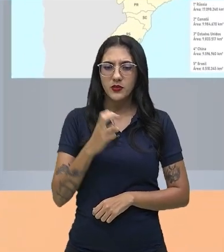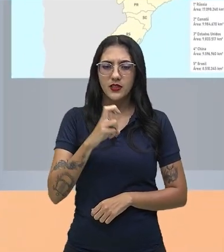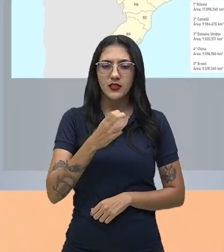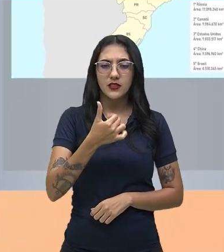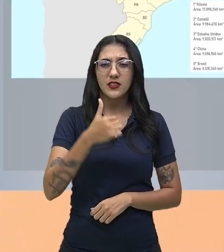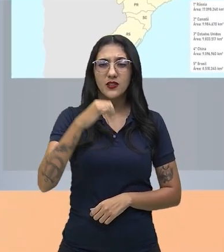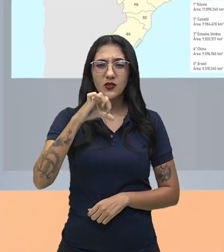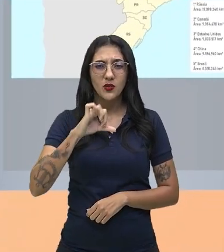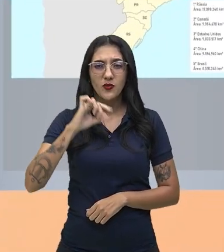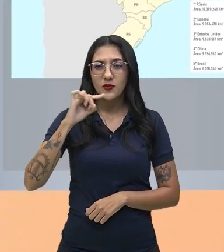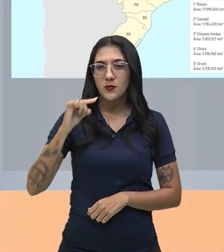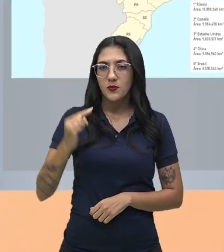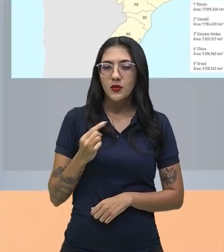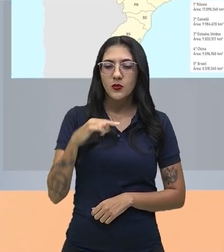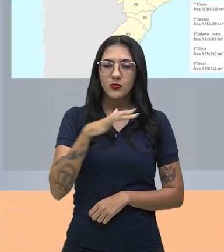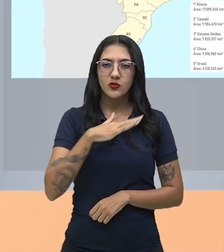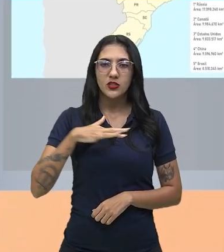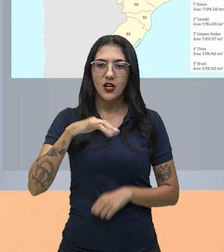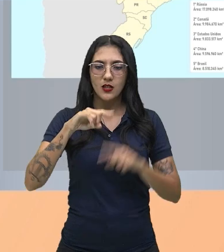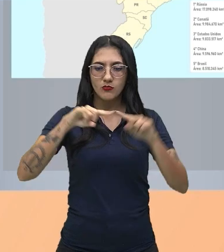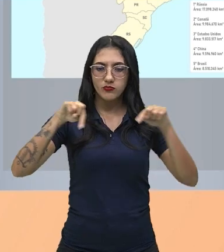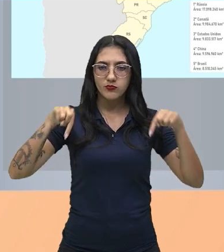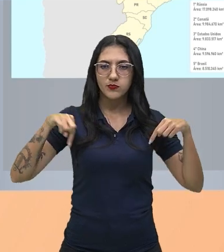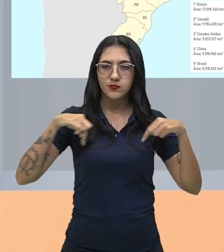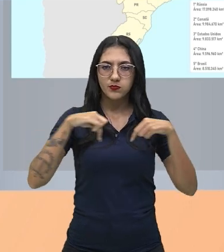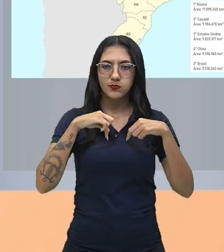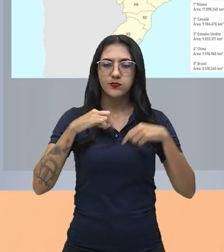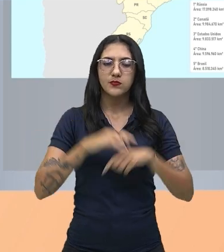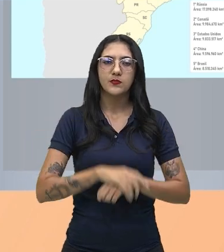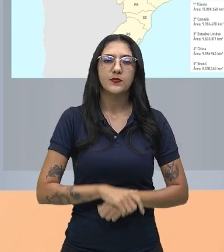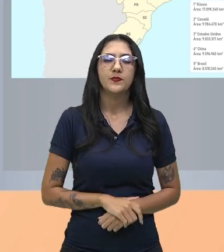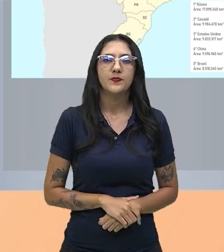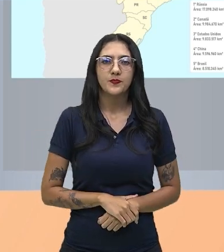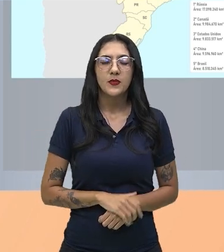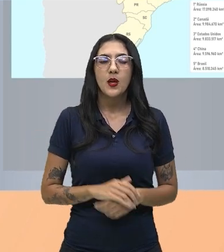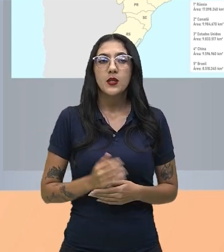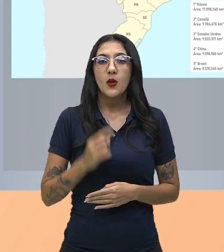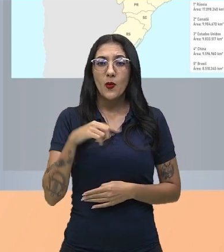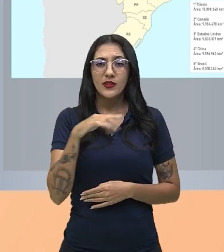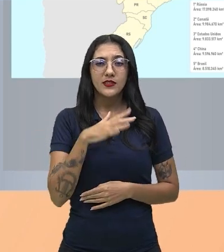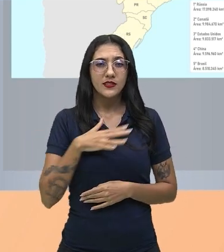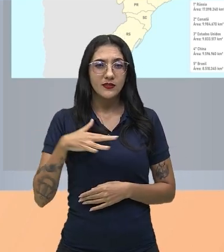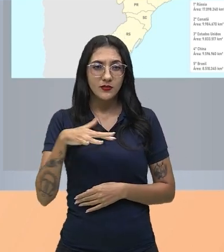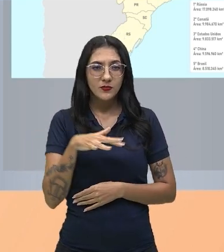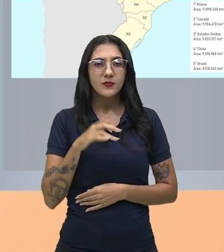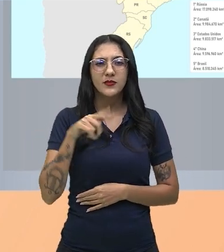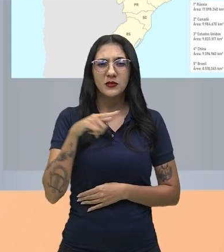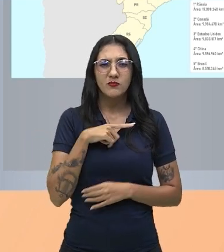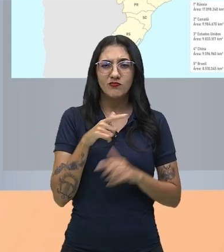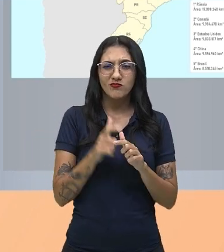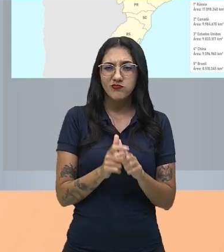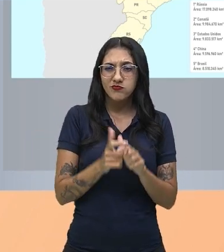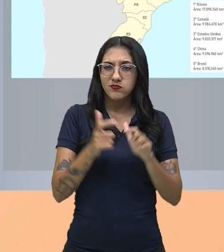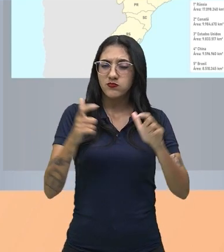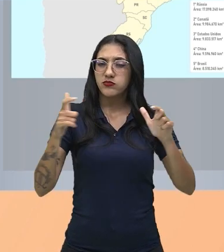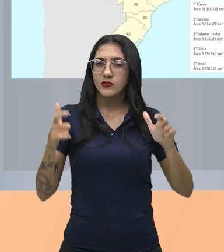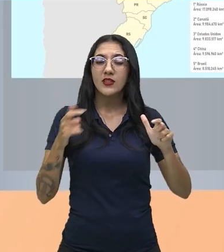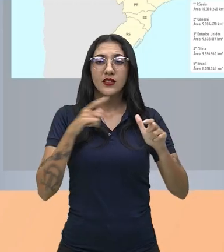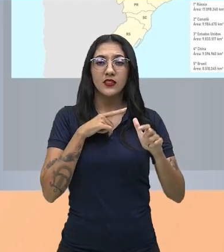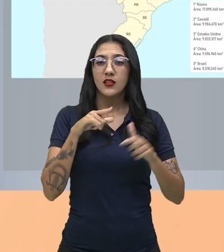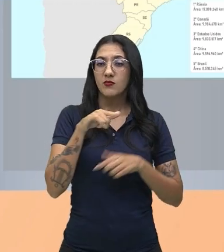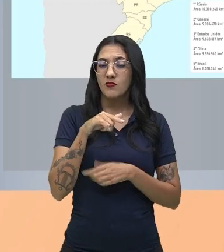8.519.000 quilômetros quadrados. Esse território, ele é bem grandão, ele tem amplas